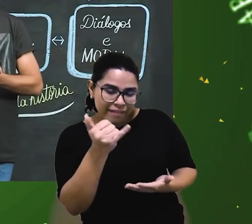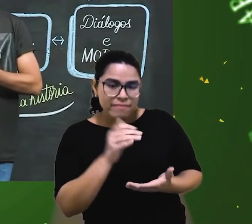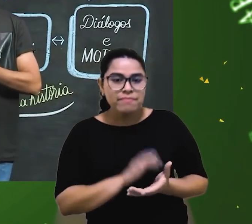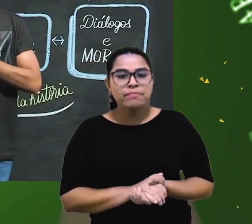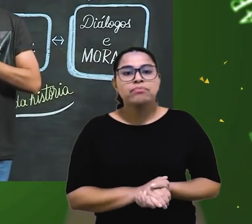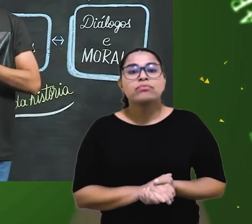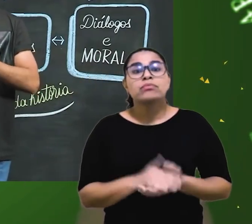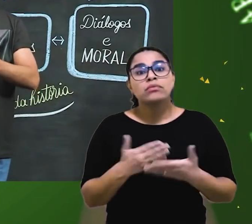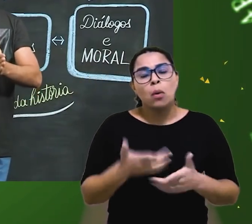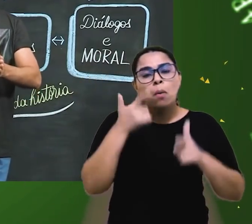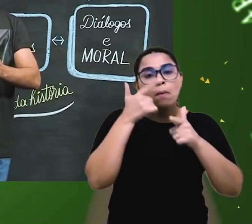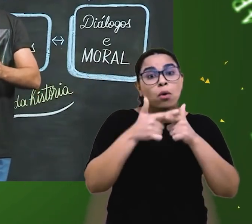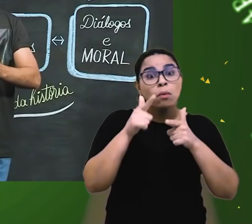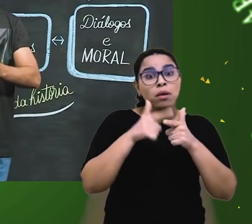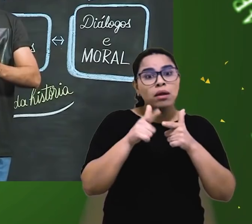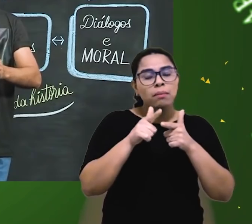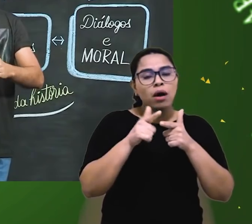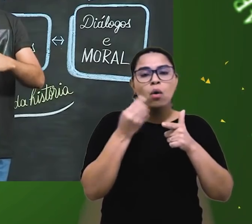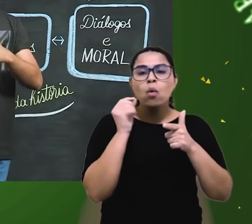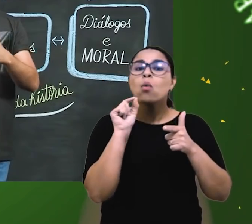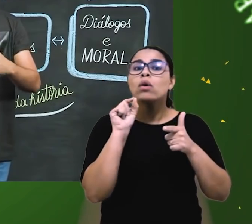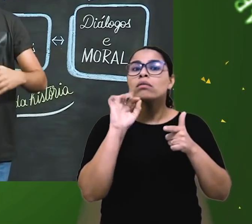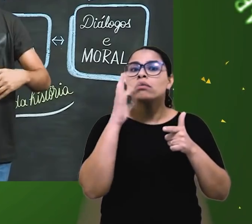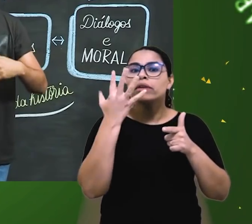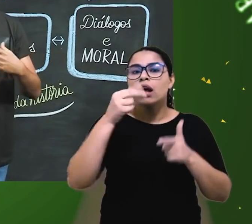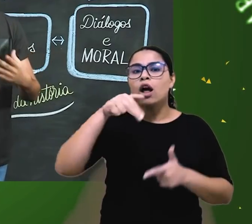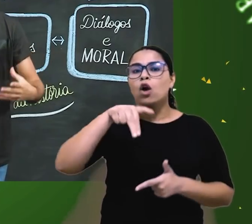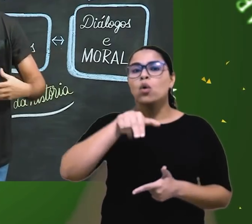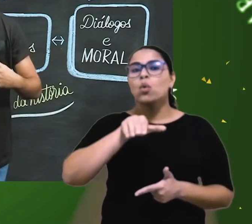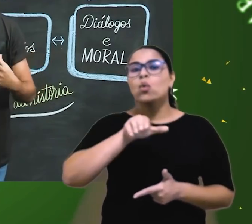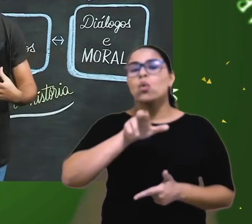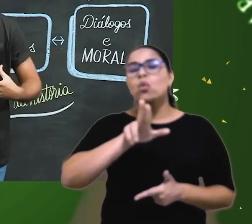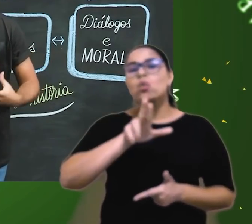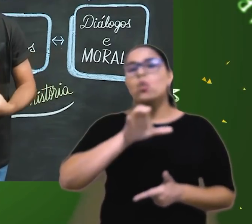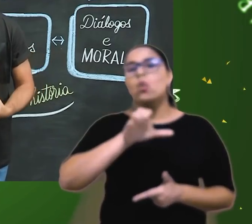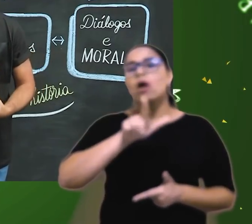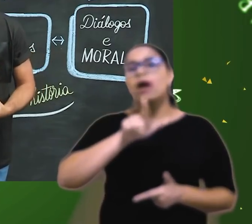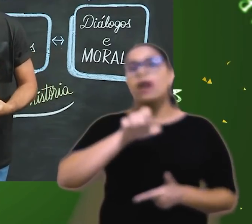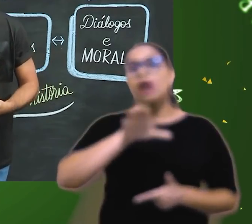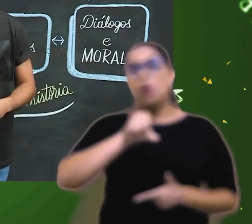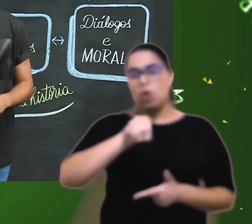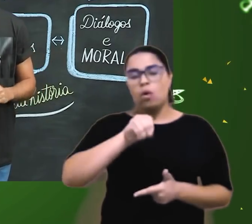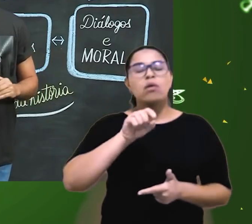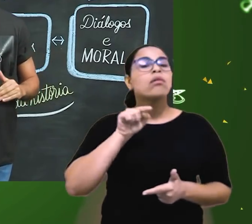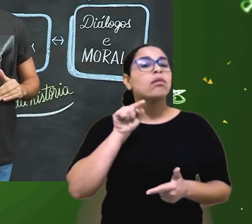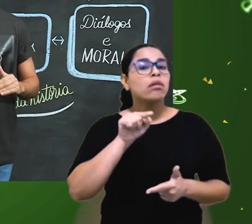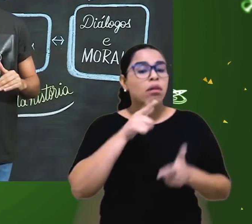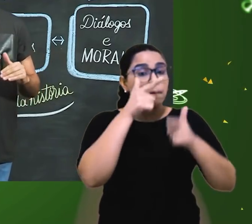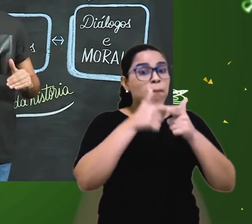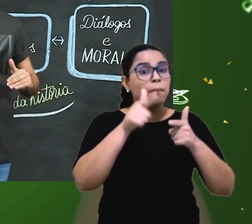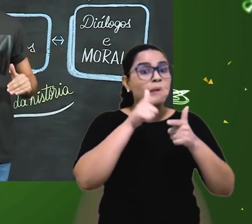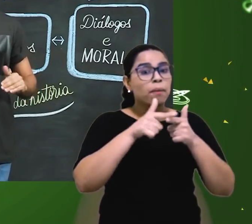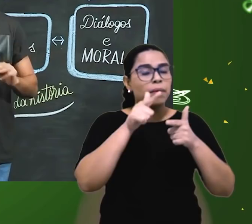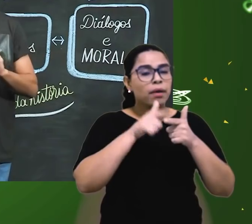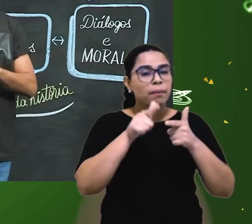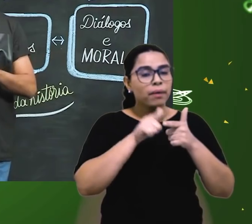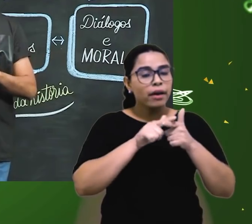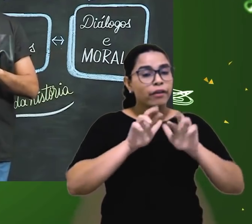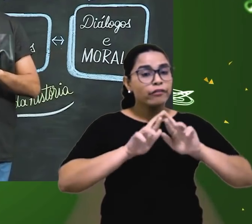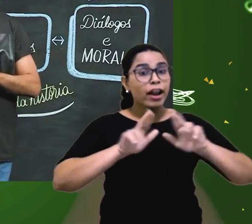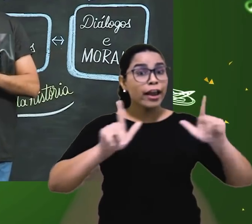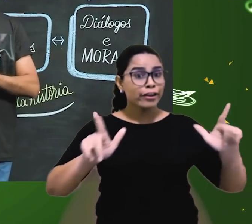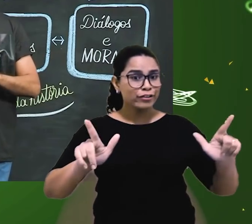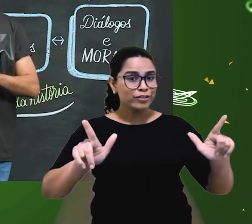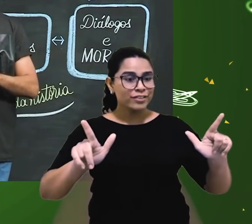história encerra é único. Eu não posso ter diversos núcleos e diversos conflitos num conto. E é isso que vai distinguir o conto